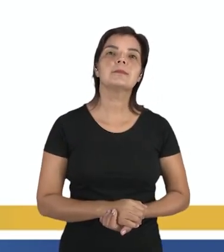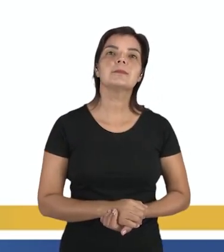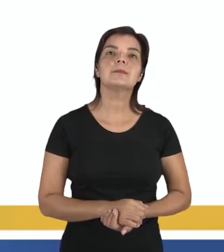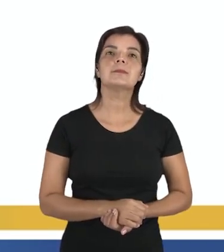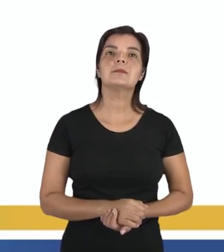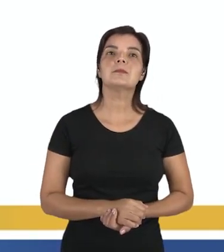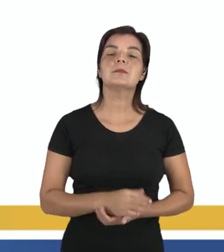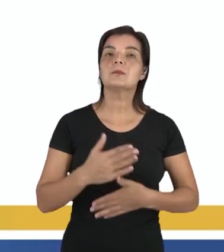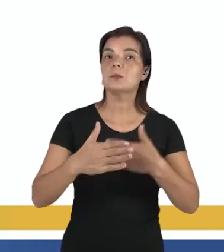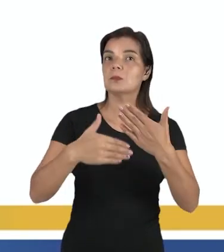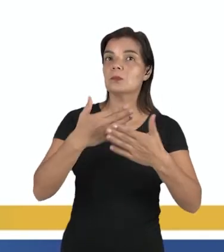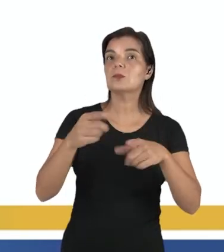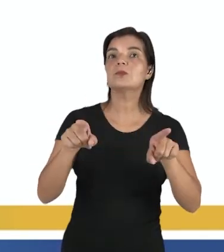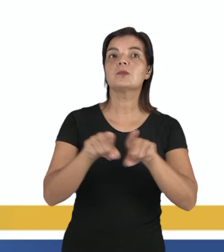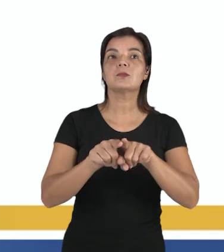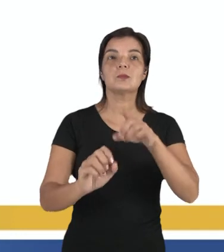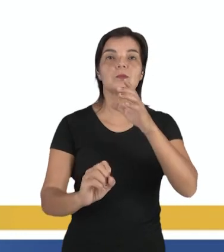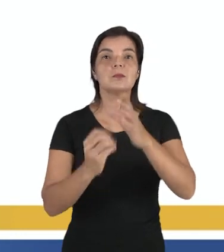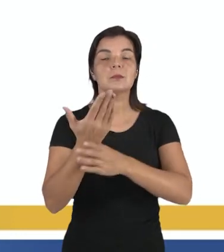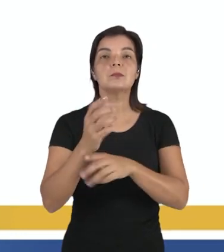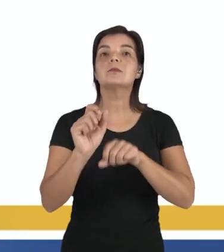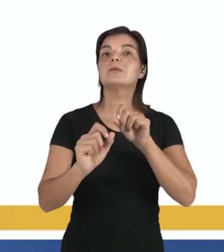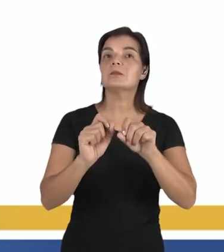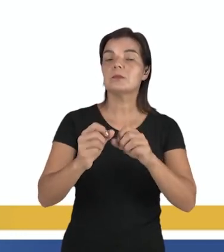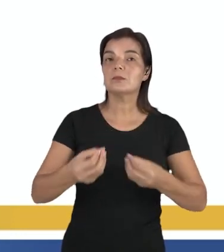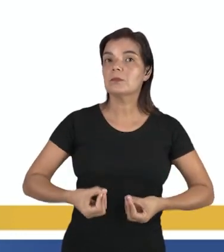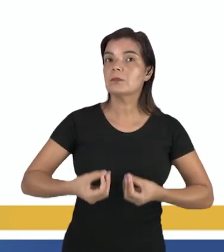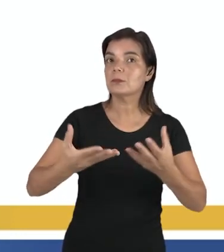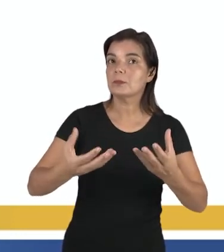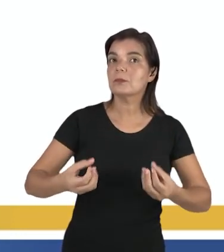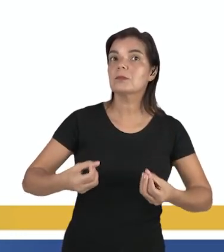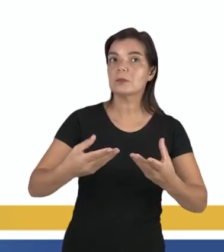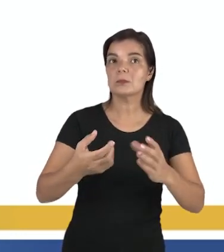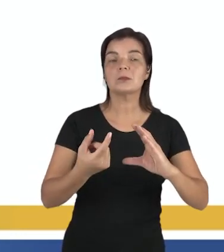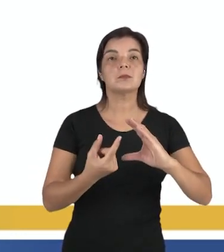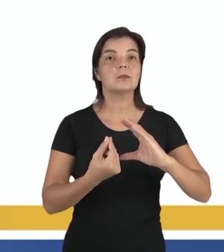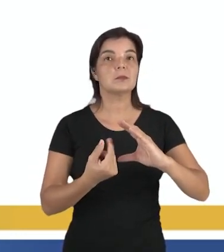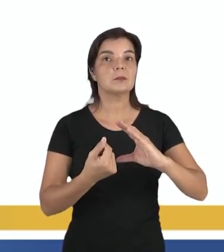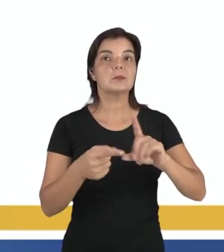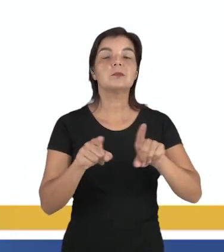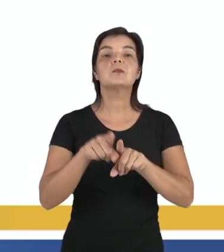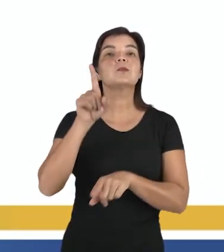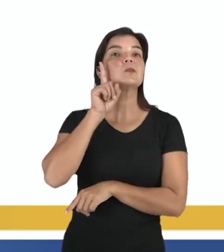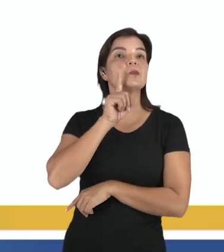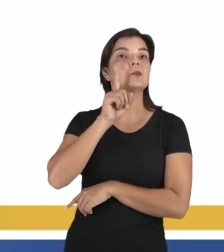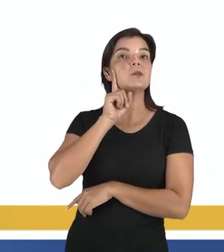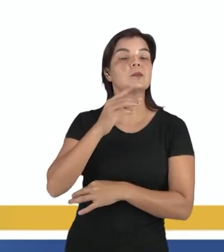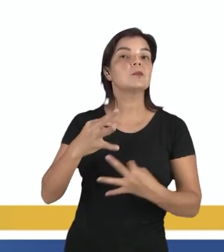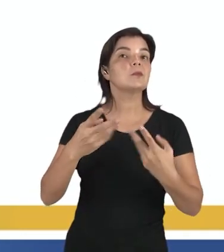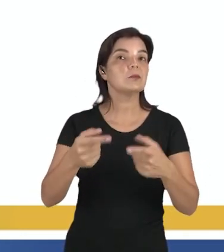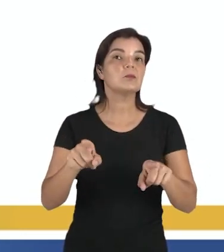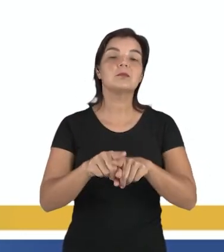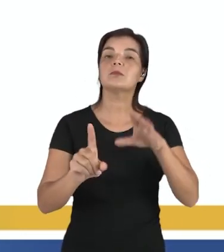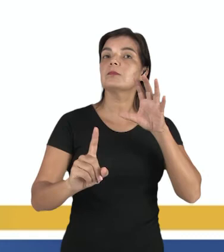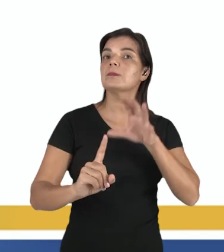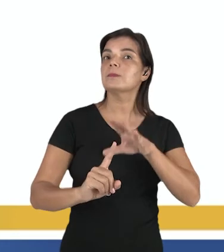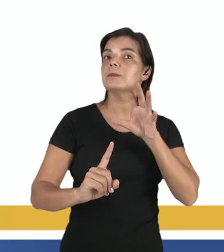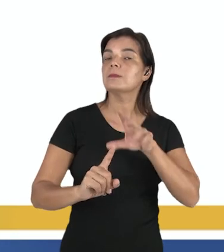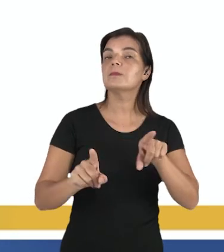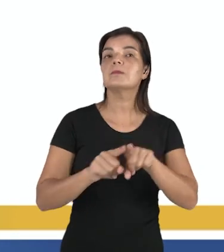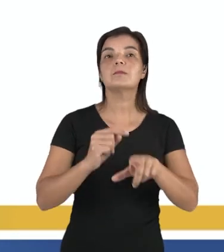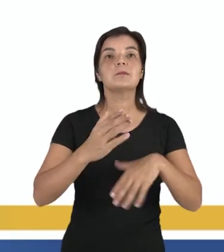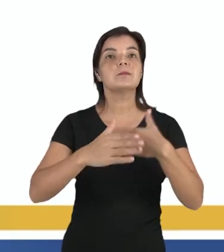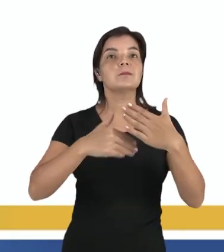Exatamente, né, esse desenvolvimento aconteceu graças aos investimentos, né, dos capitais norte-americanos. Então, tudo isso influenciou